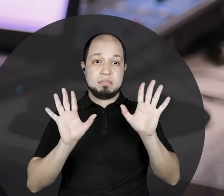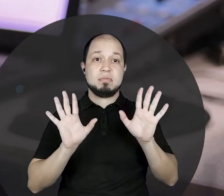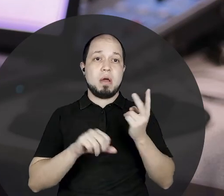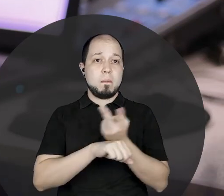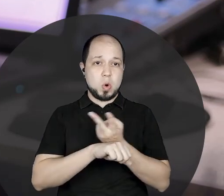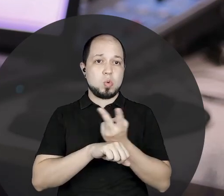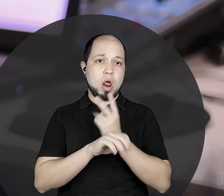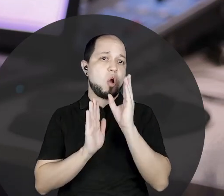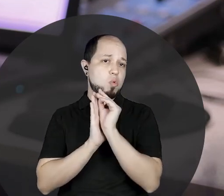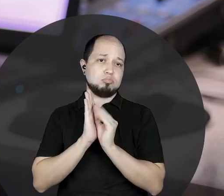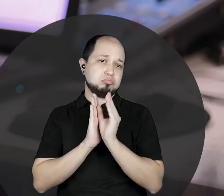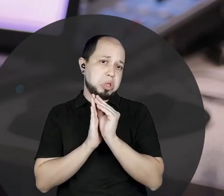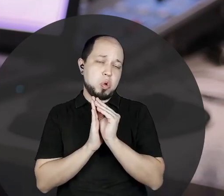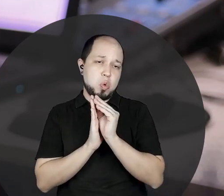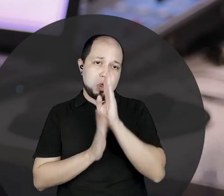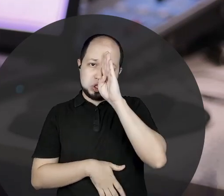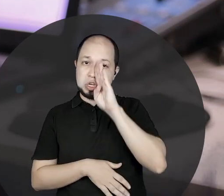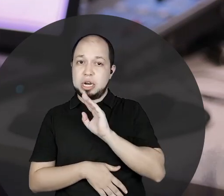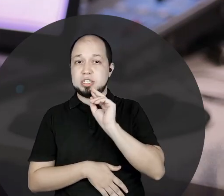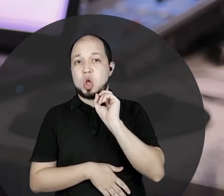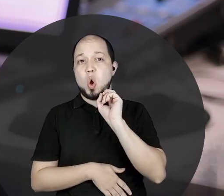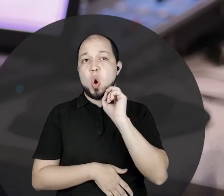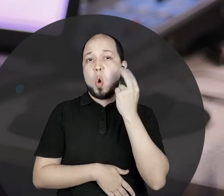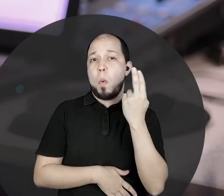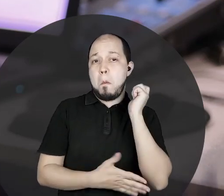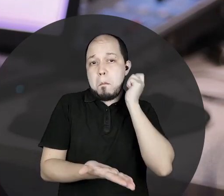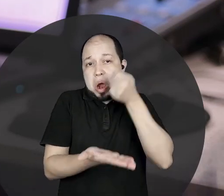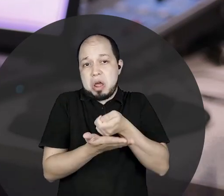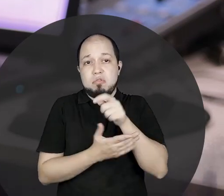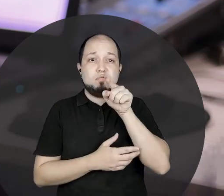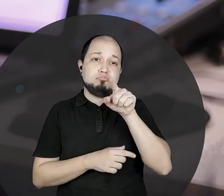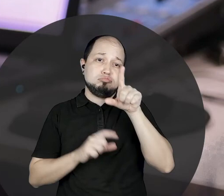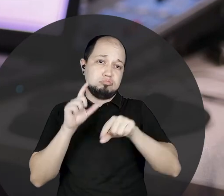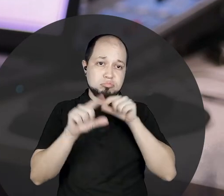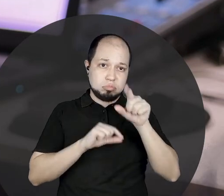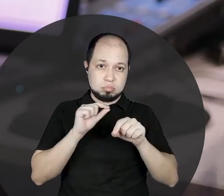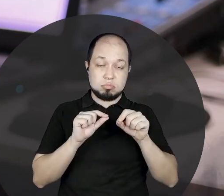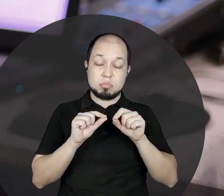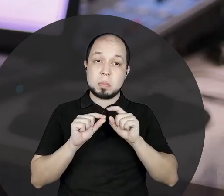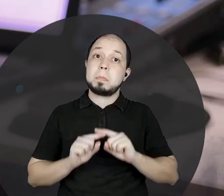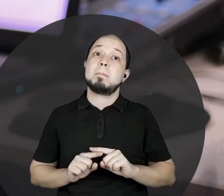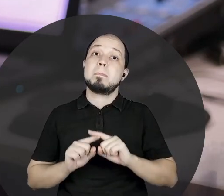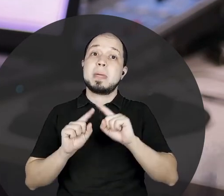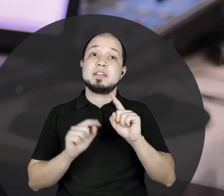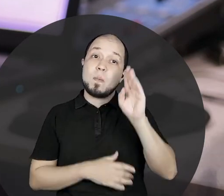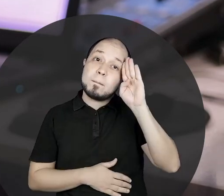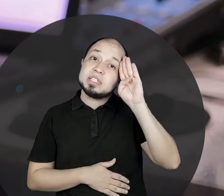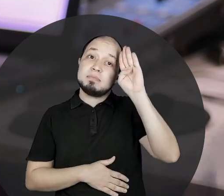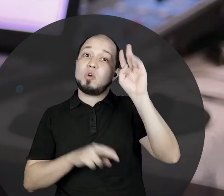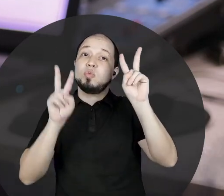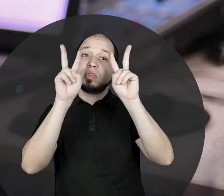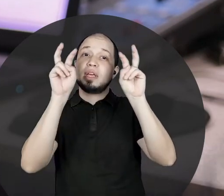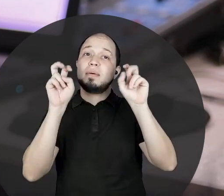vontade para procurar esse conteúdo, seja de graça ou pagando, né? Você que sabe. Mas aí